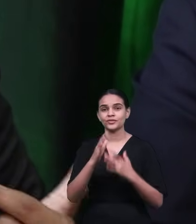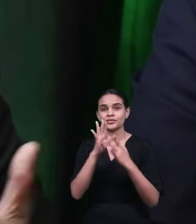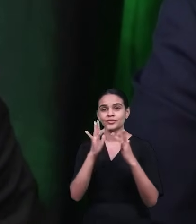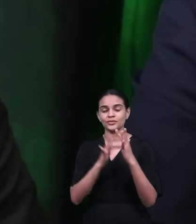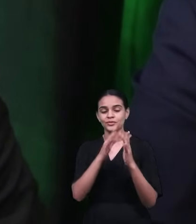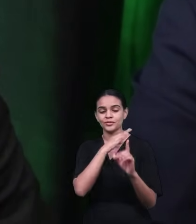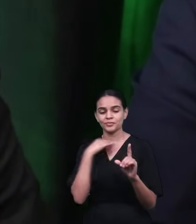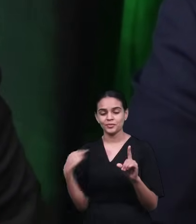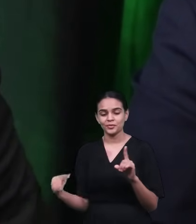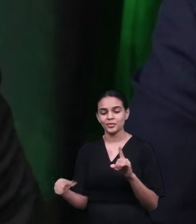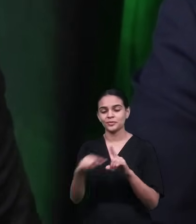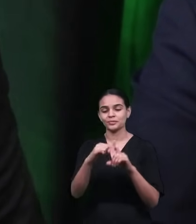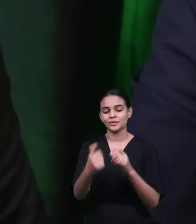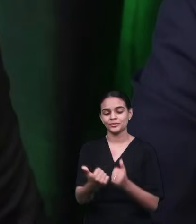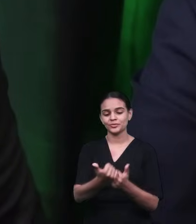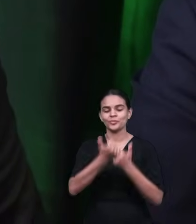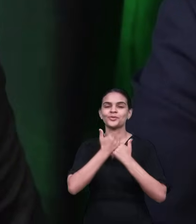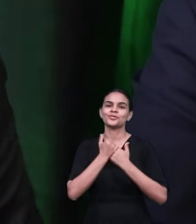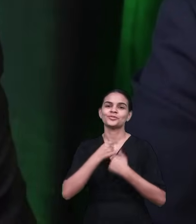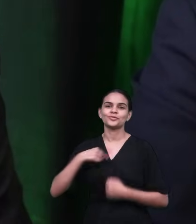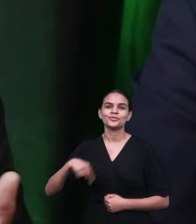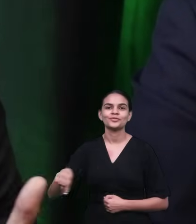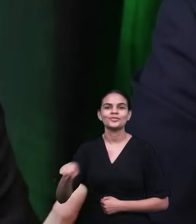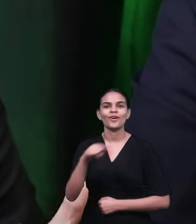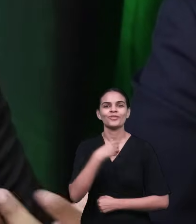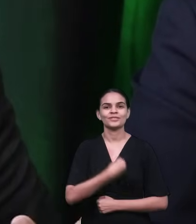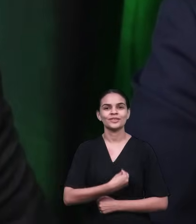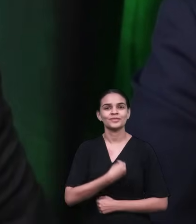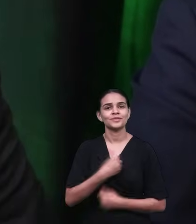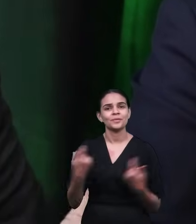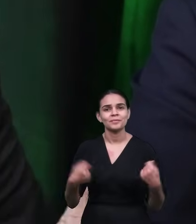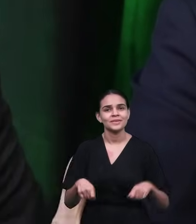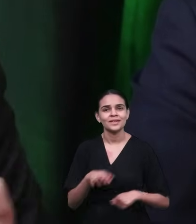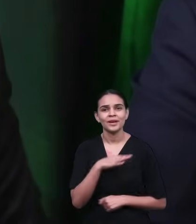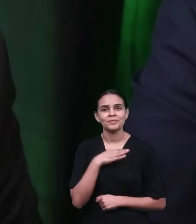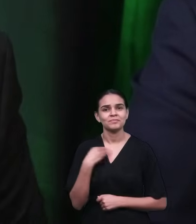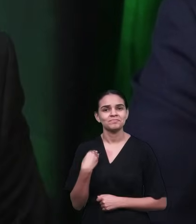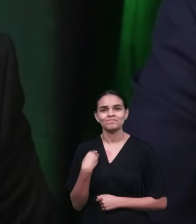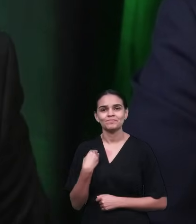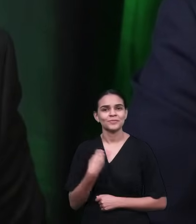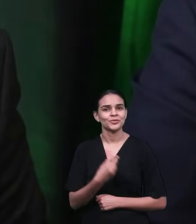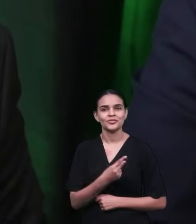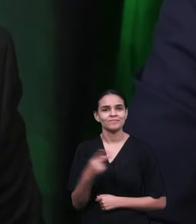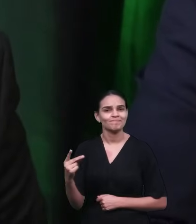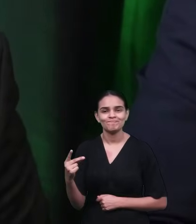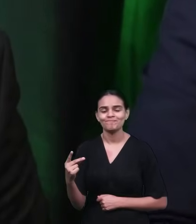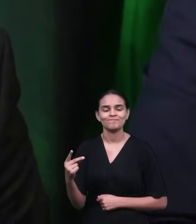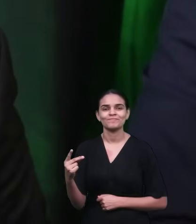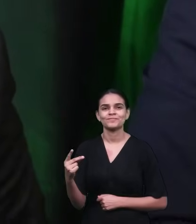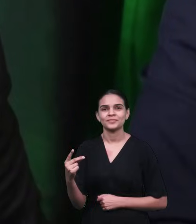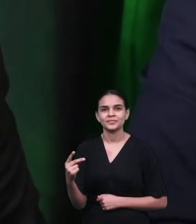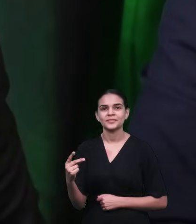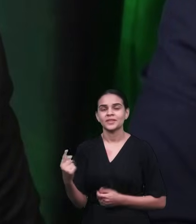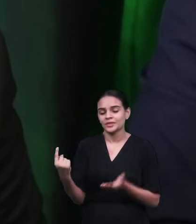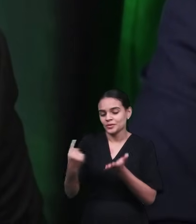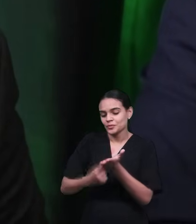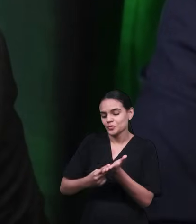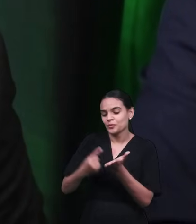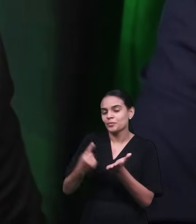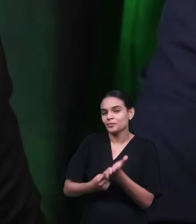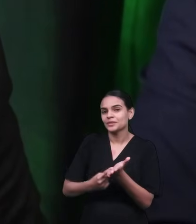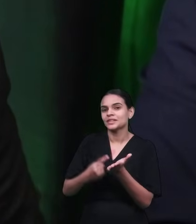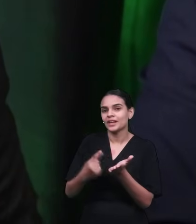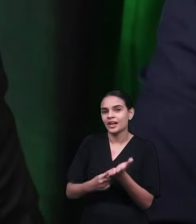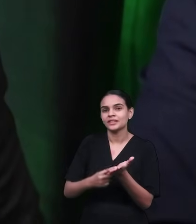que nós não morrêssemos. Qual que é o nosso lado dessa aliança? Agora, a aliança, o contrato, ele tem